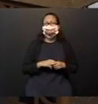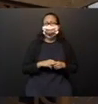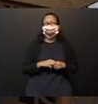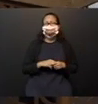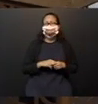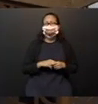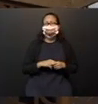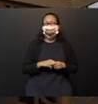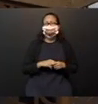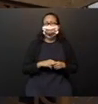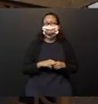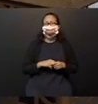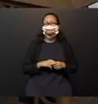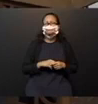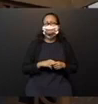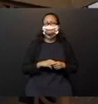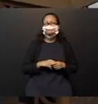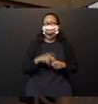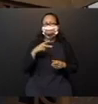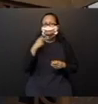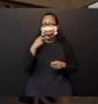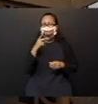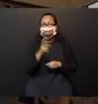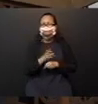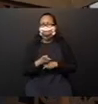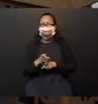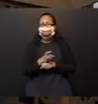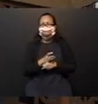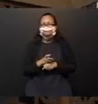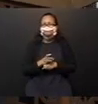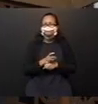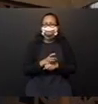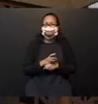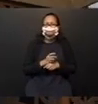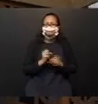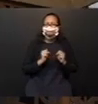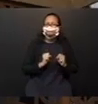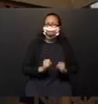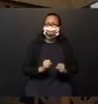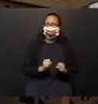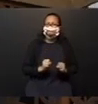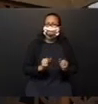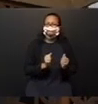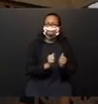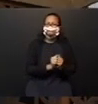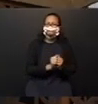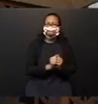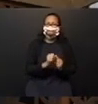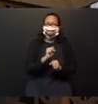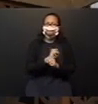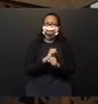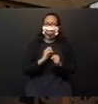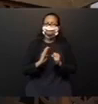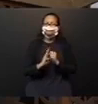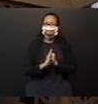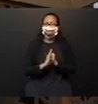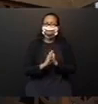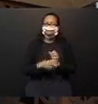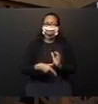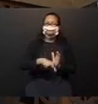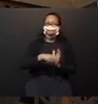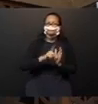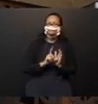para frente, a gente vai falar um pouquinho mais sobre adjetivos agora. Que eles podem acompanhar os substantivos